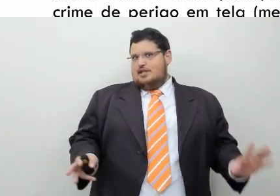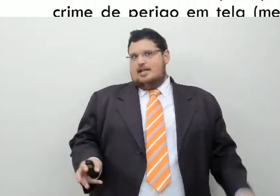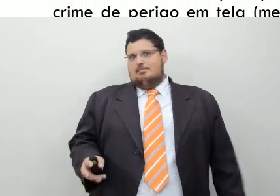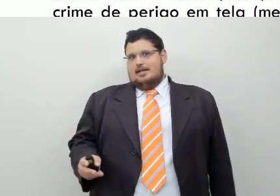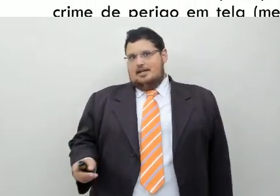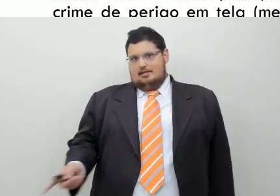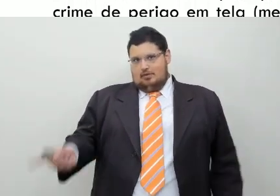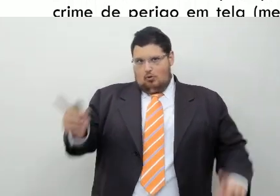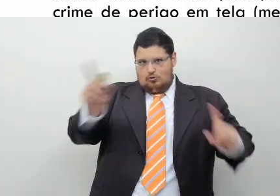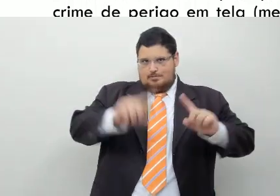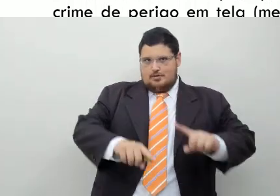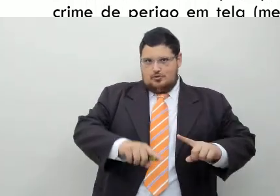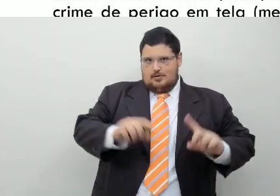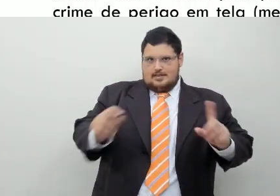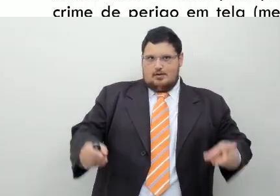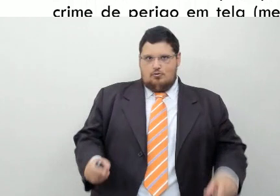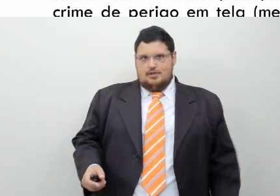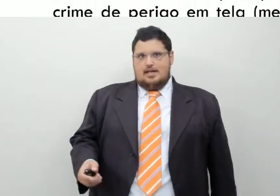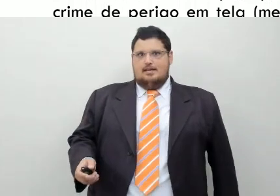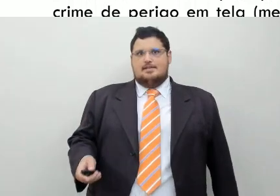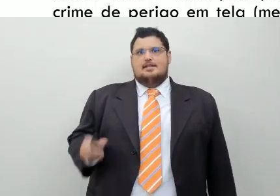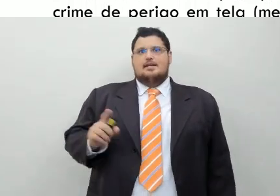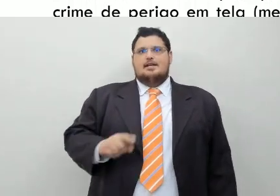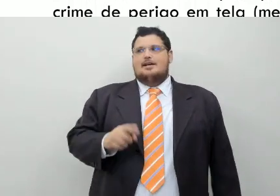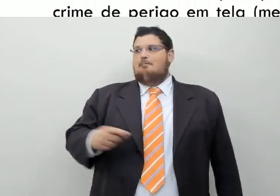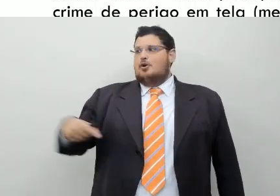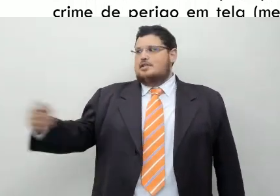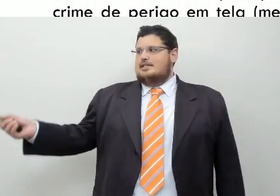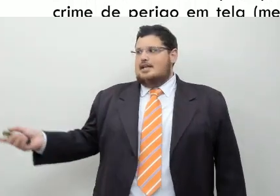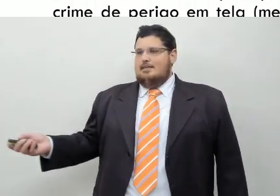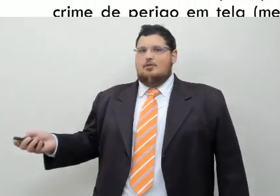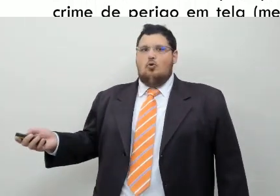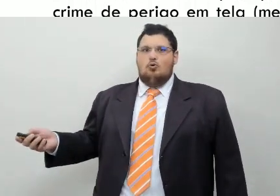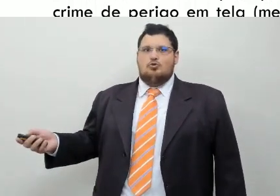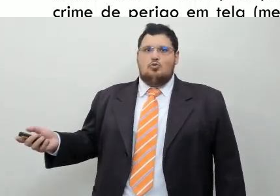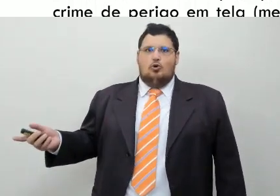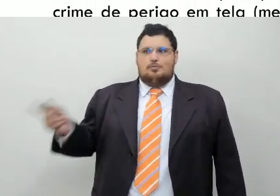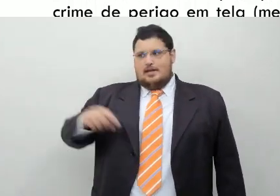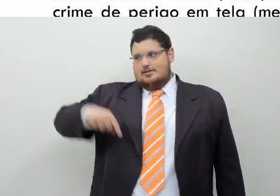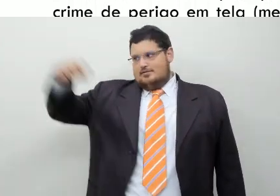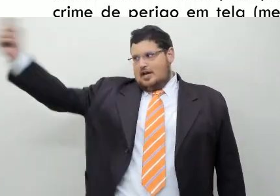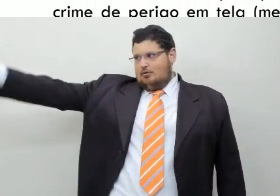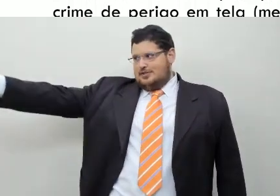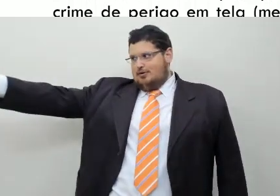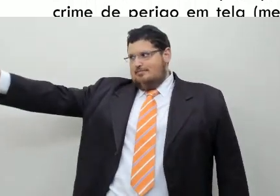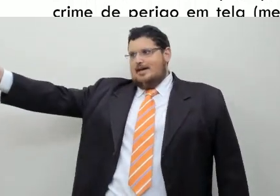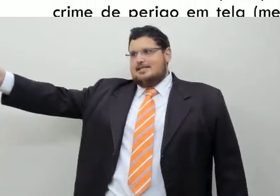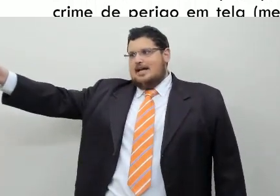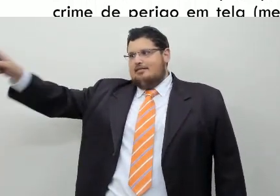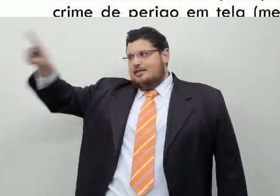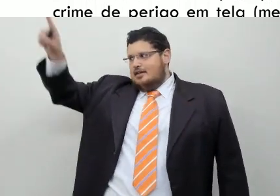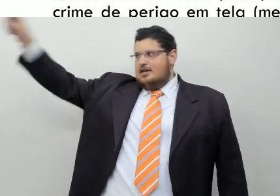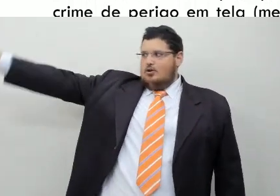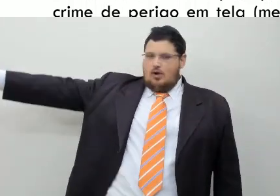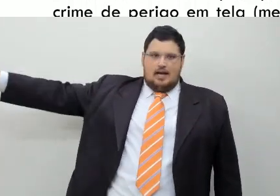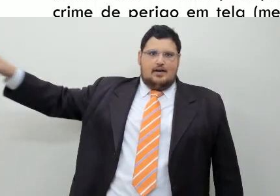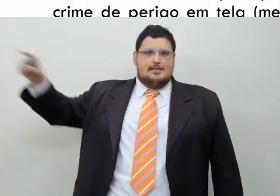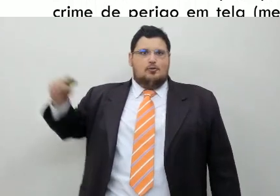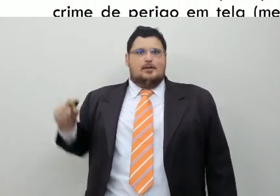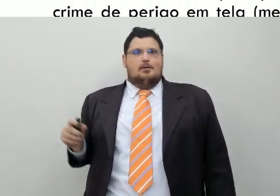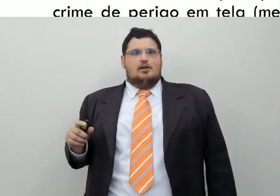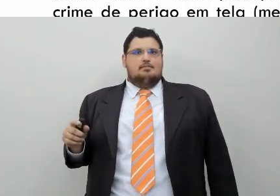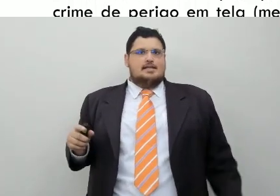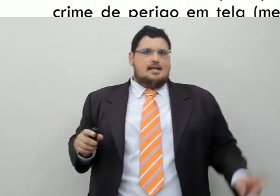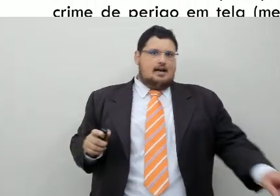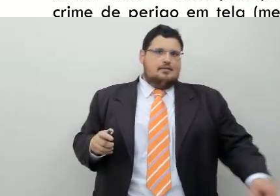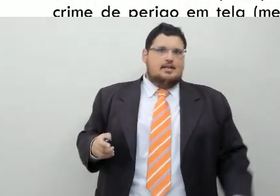concurso de crimes aqui, não é concurso de pessoas, tá? Concurso de crimes. Não pode ter esse crime em concurso com outro, porque se já aconteceu um crime mais grave, o cara vai responder